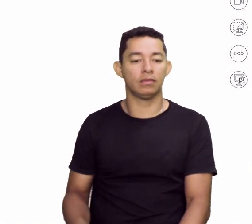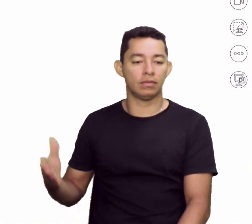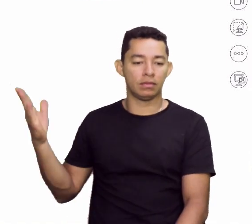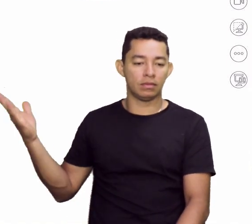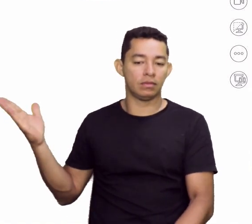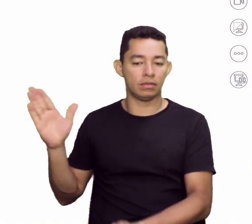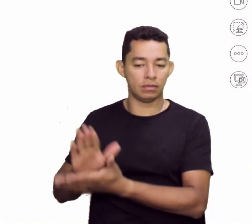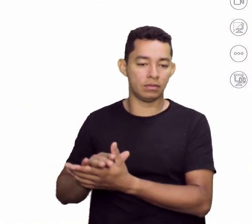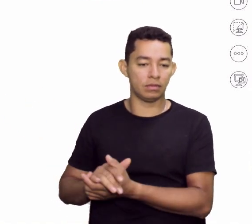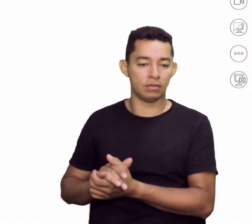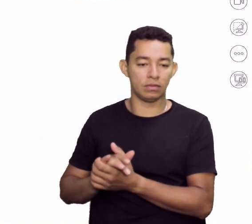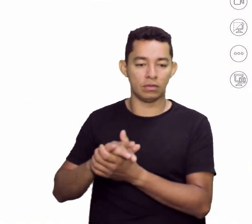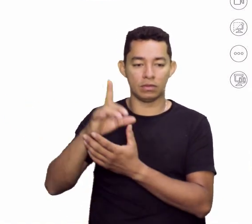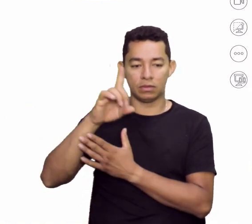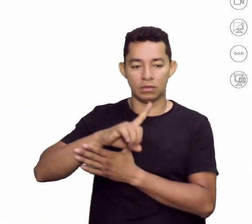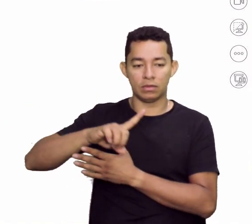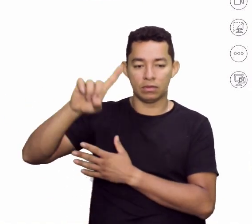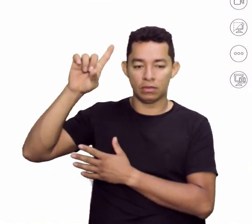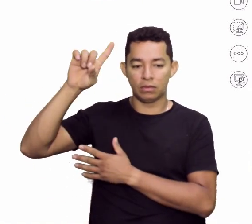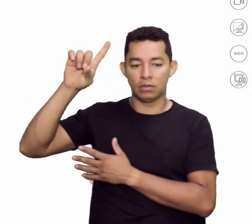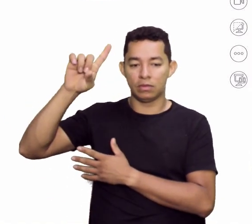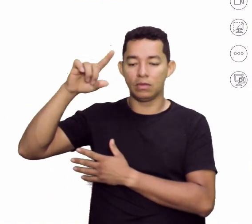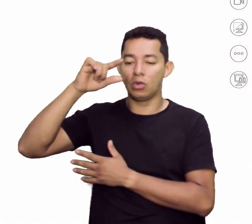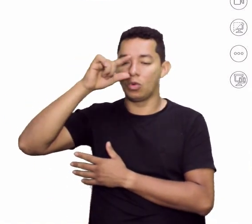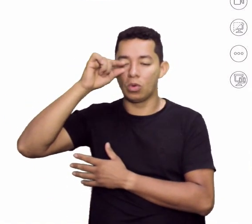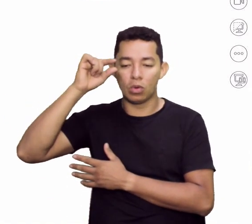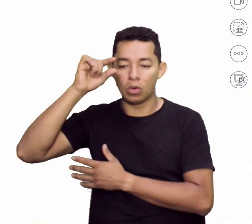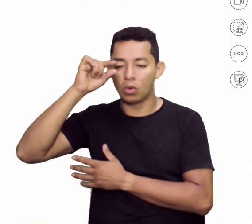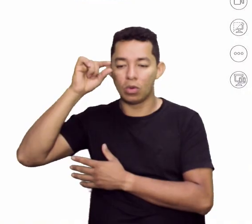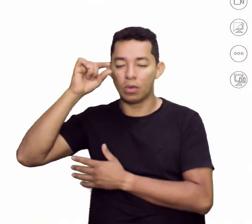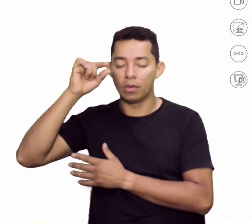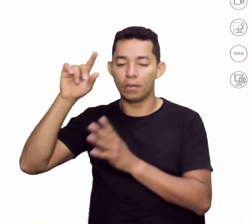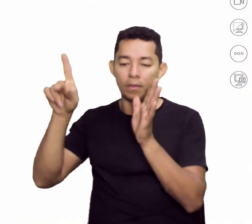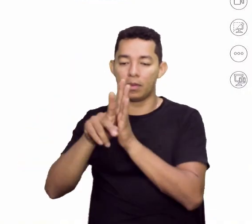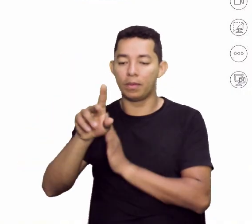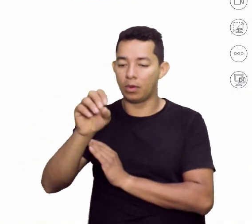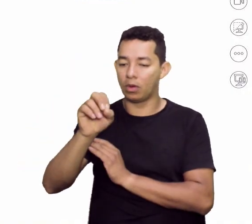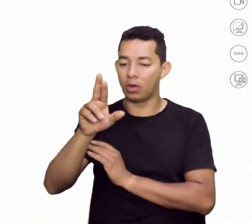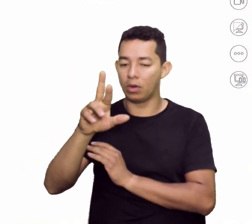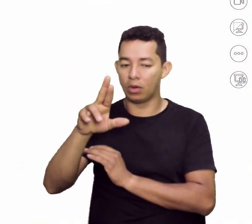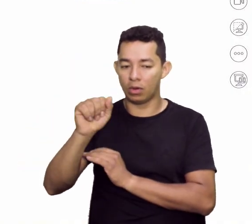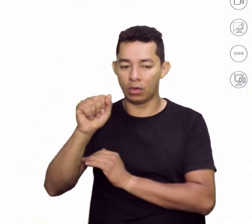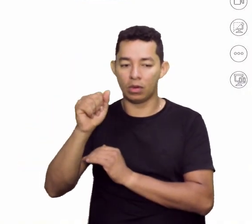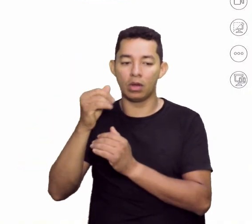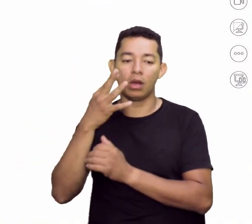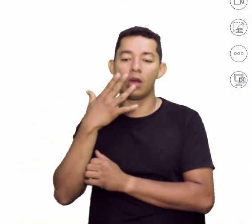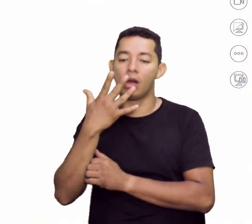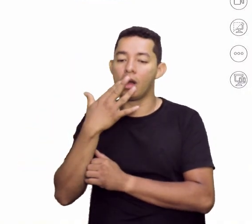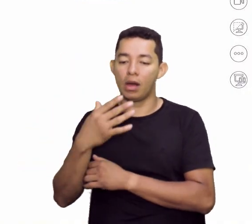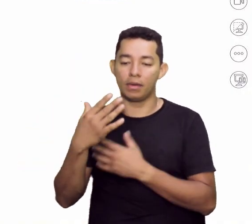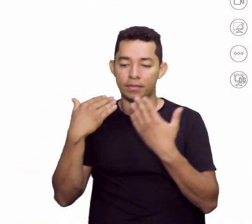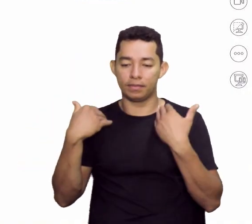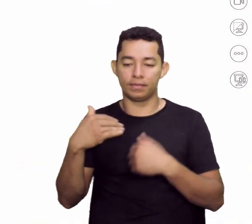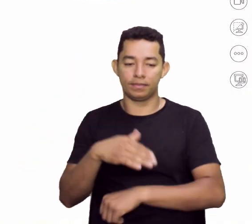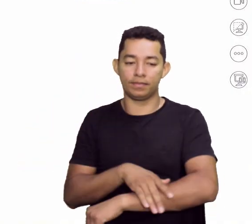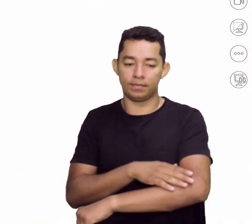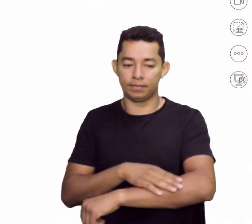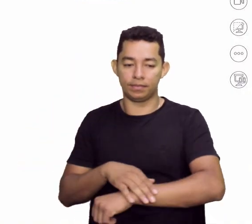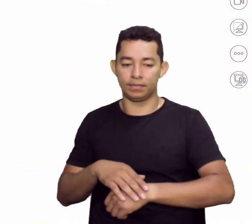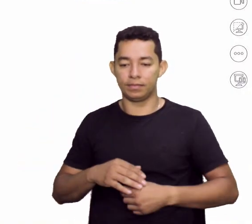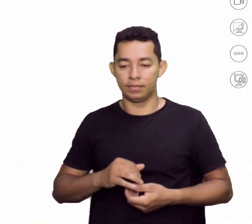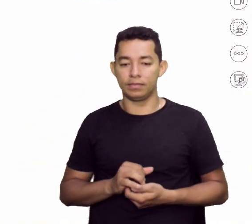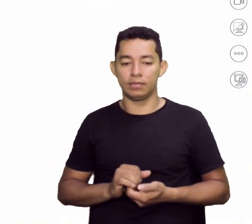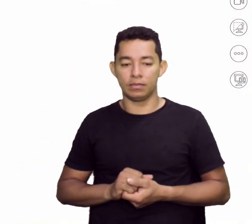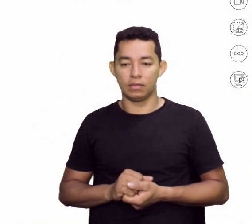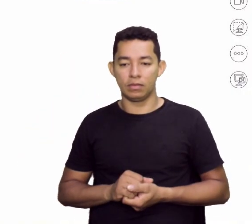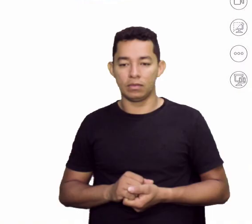Representando Deus, o olho de Horus aqui e a cor da pele, né? E esse